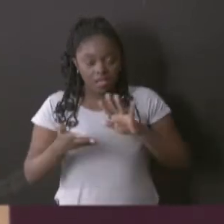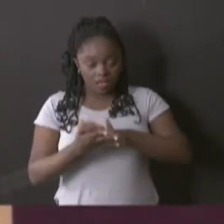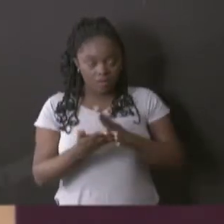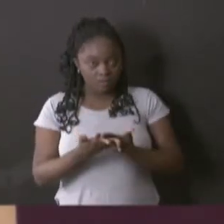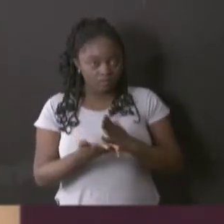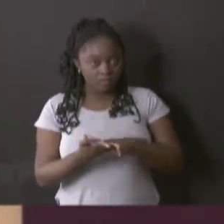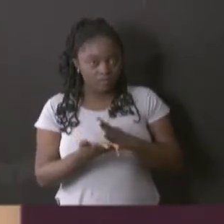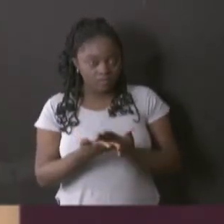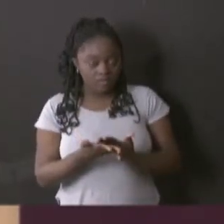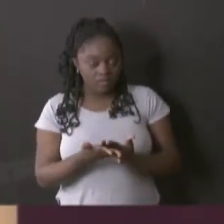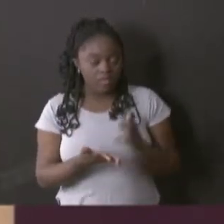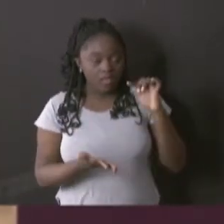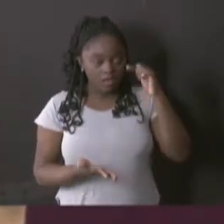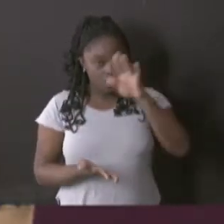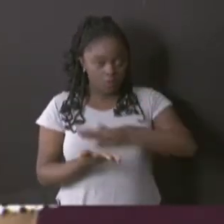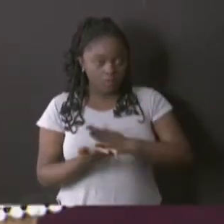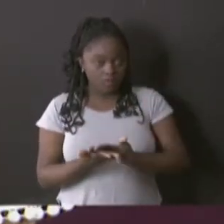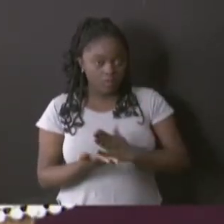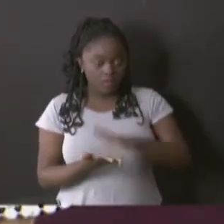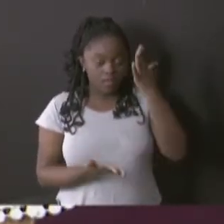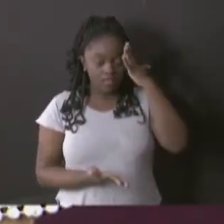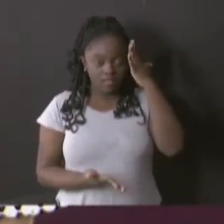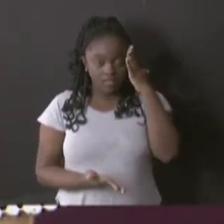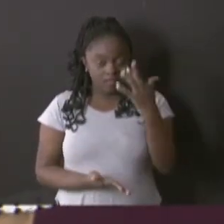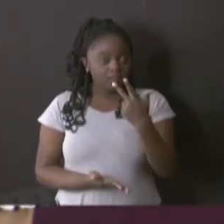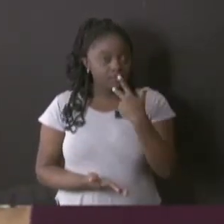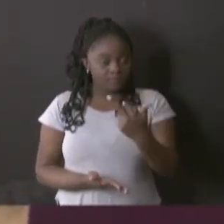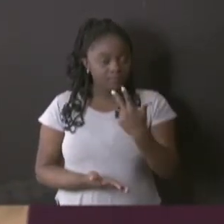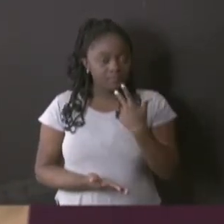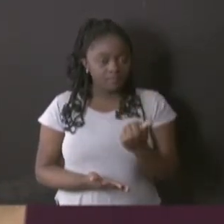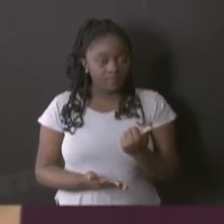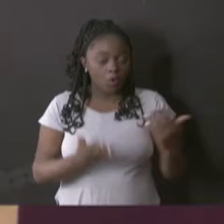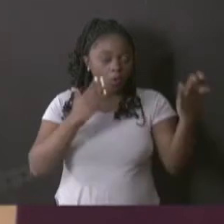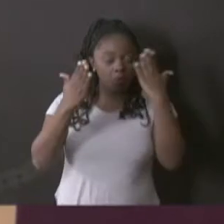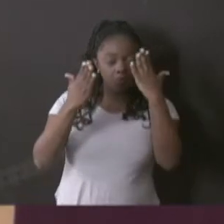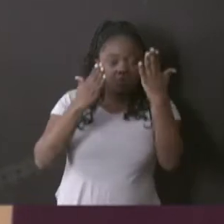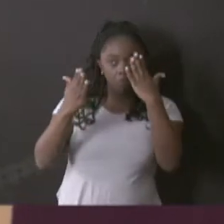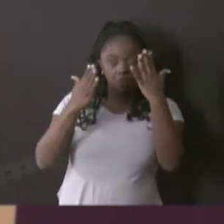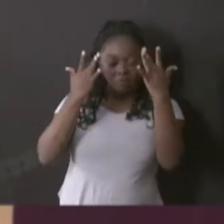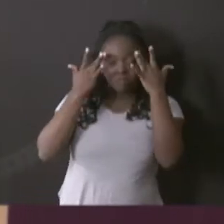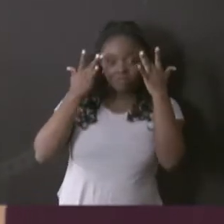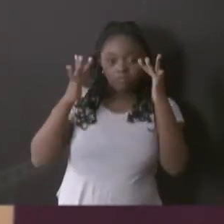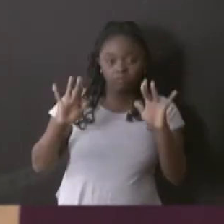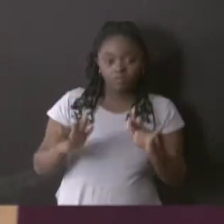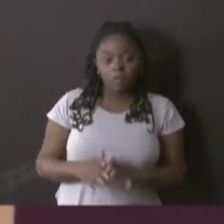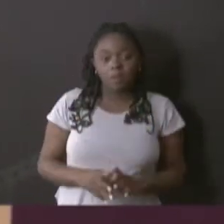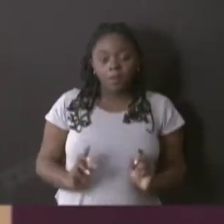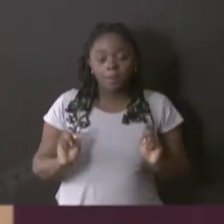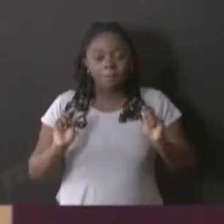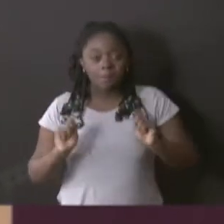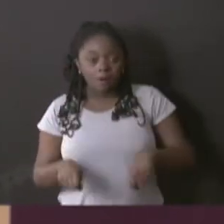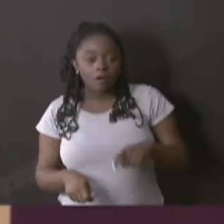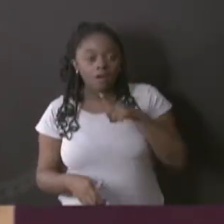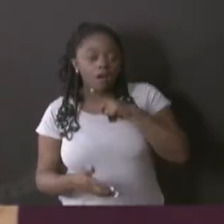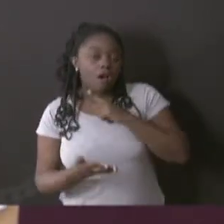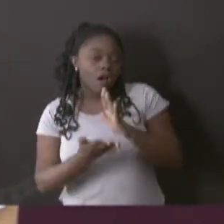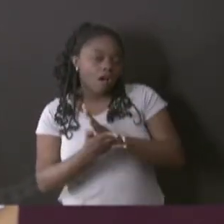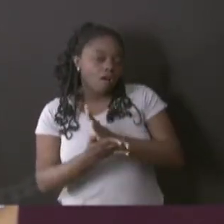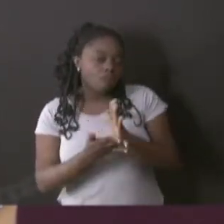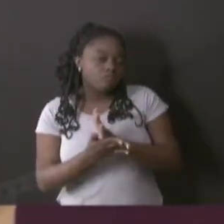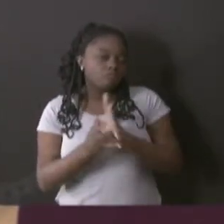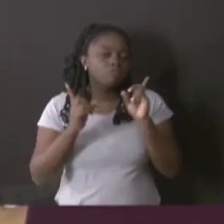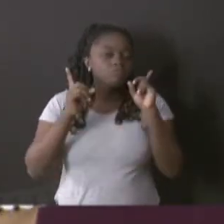ele sabe a minha língua, o psicólogo não sabe, pode trazer algumas implicações. Mas